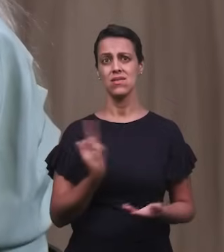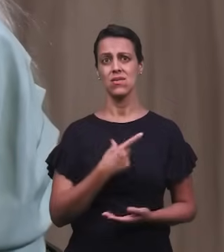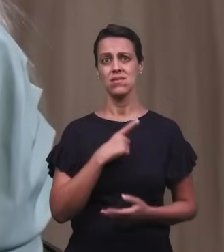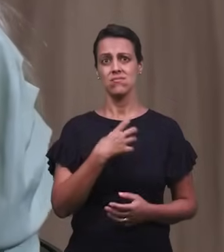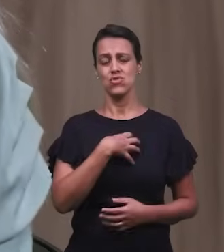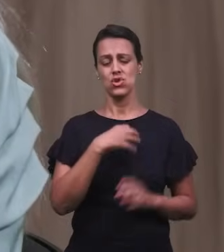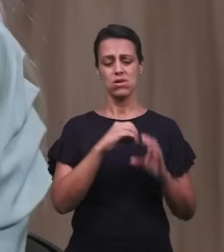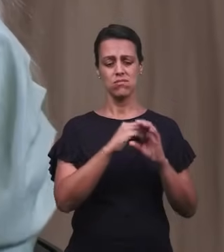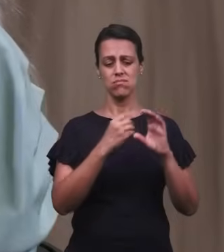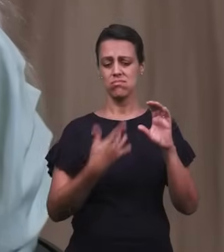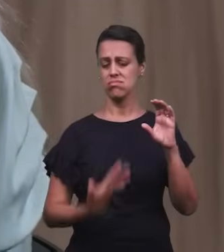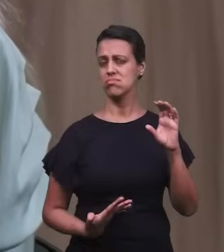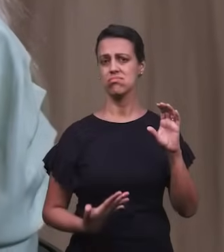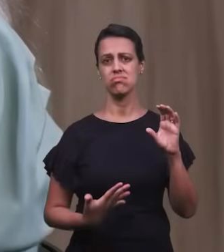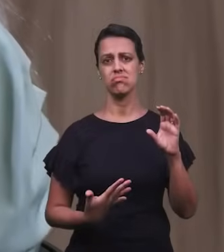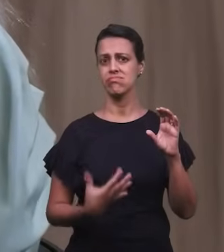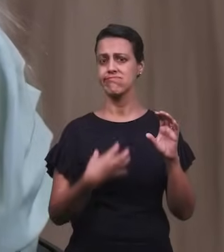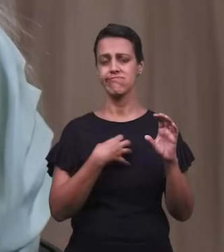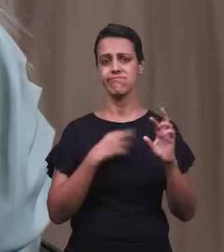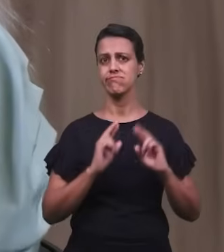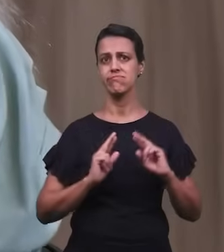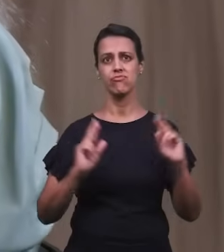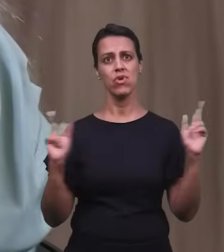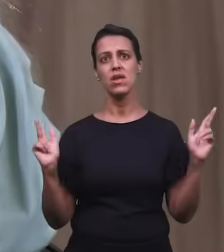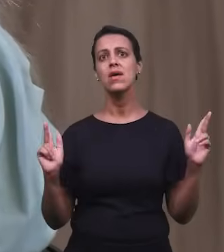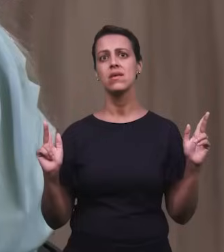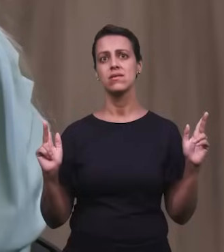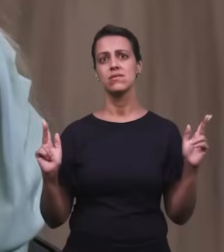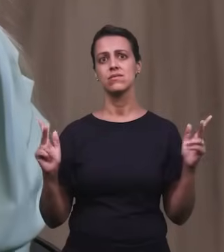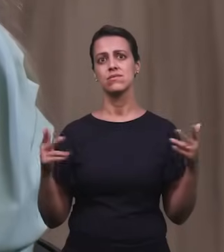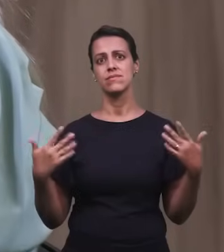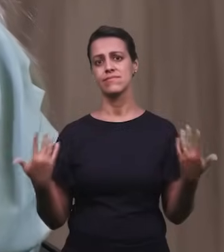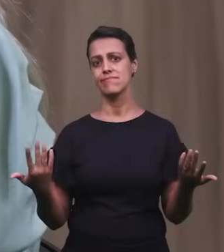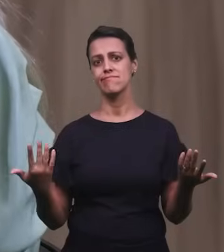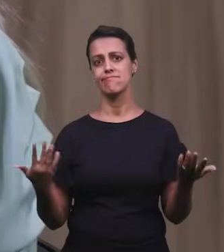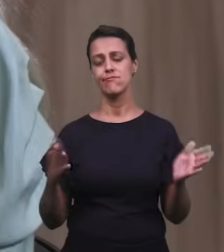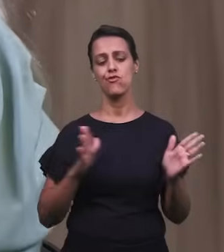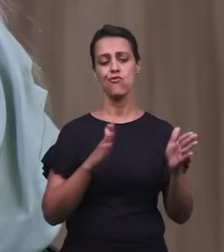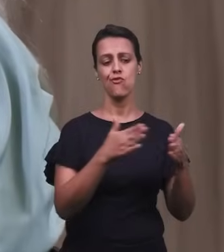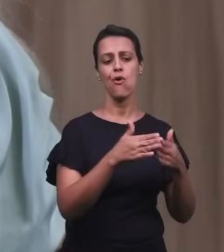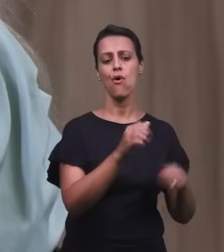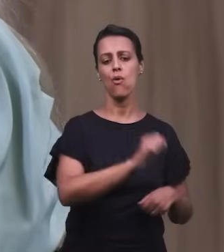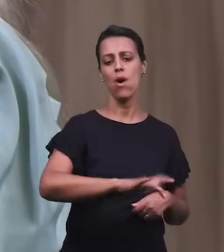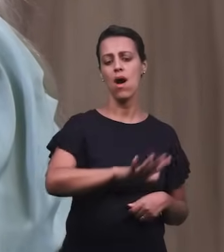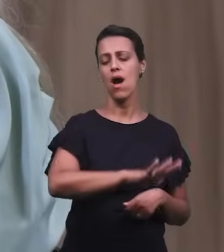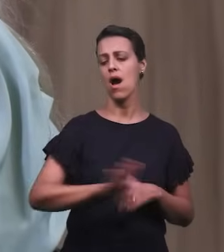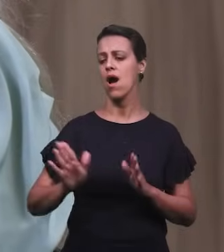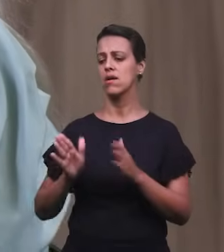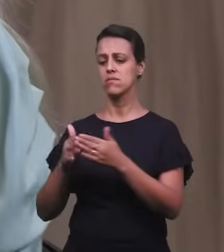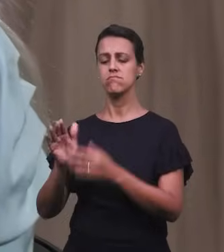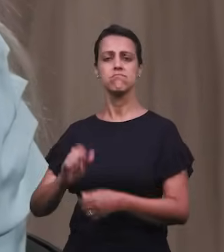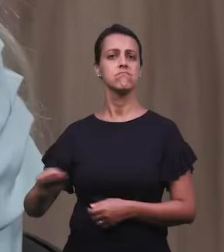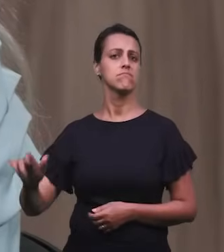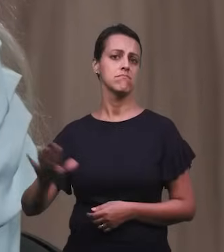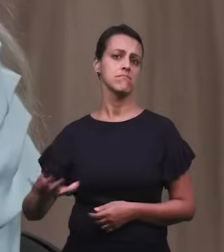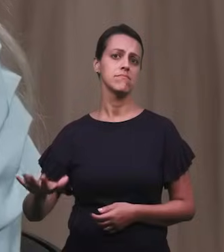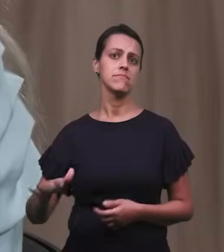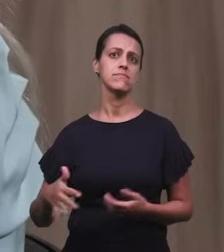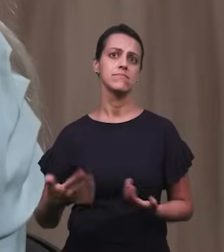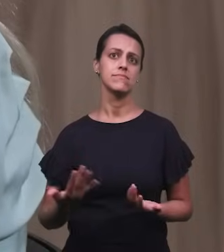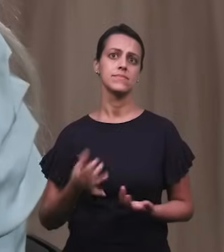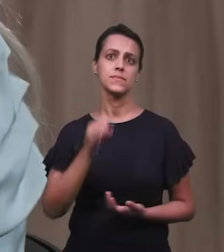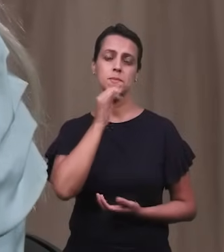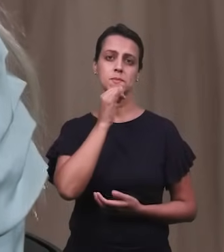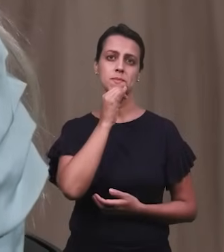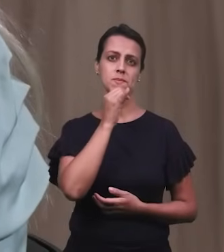diferentes e nós temos desempenhos diferentes de acordo com a área, de acordo com a atividade que nós estamos fazendo, né?